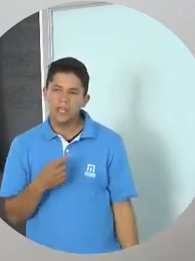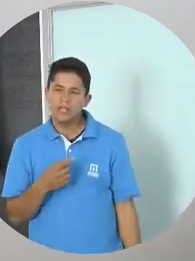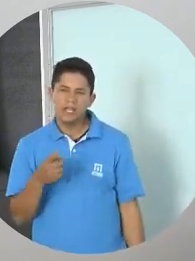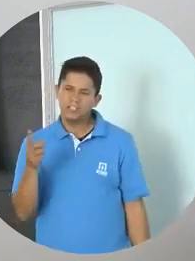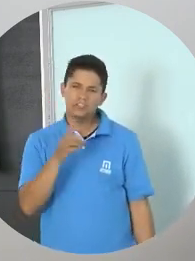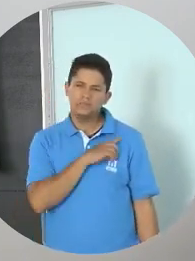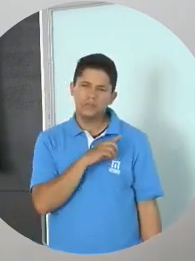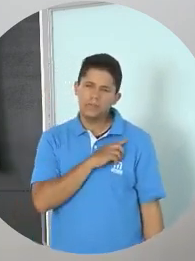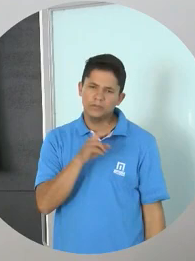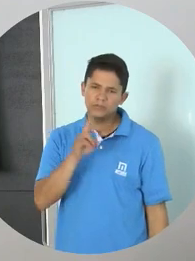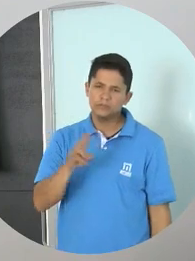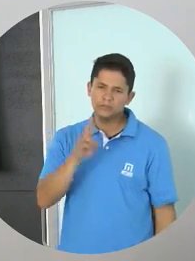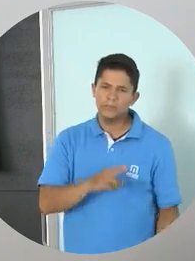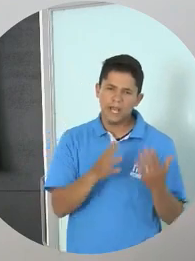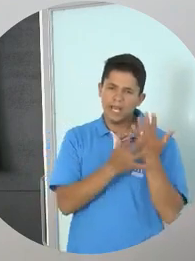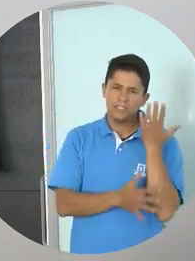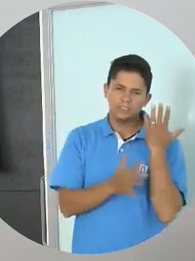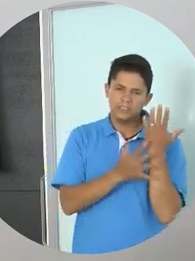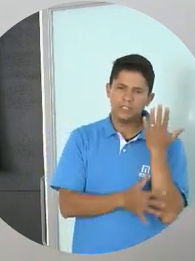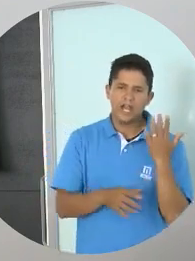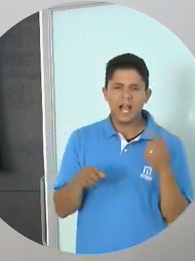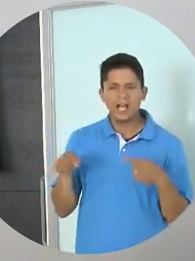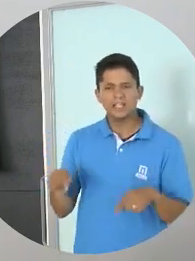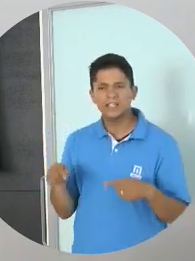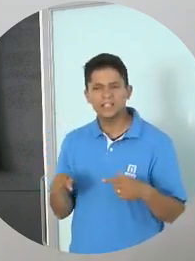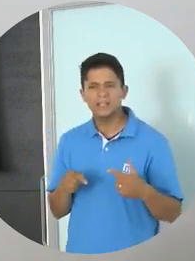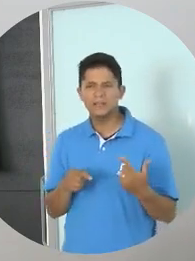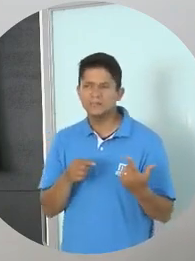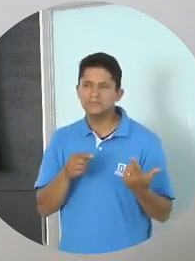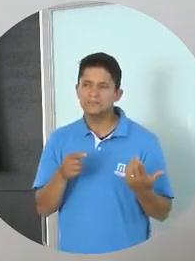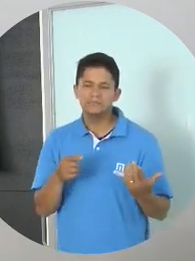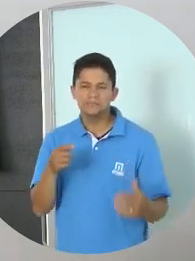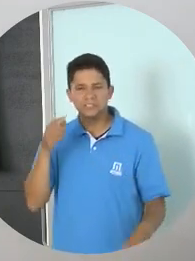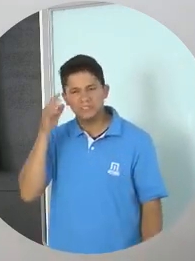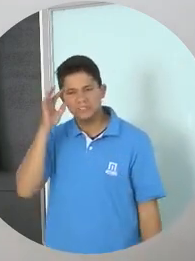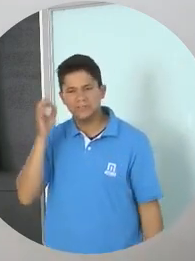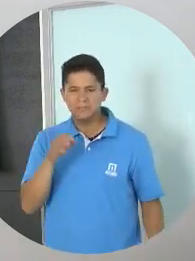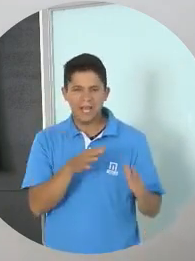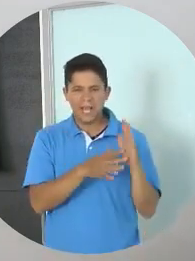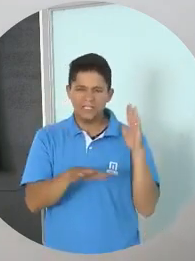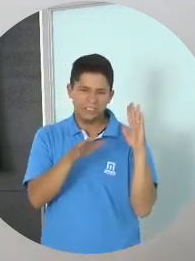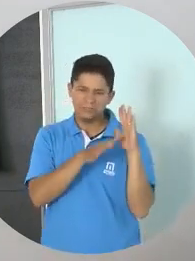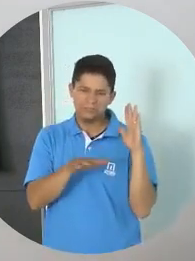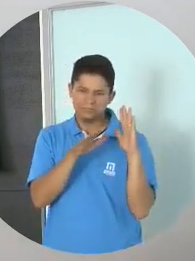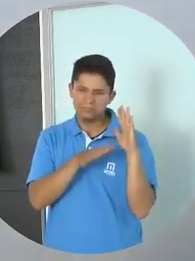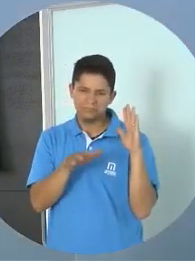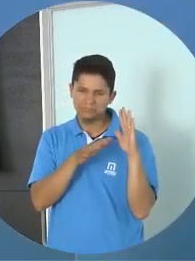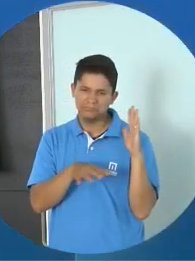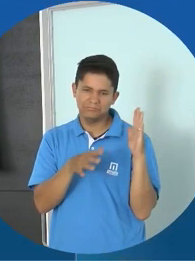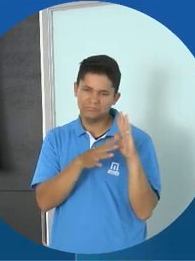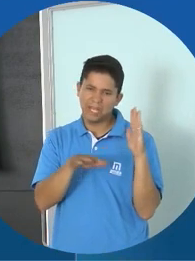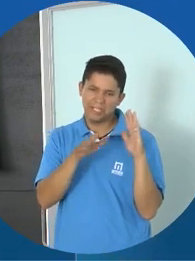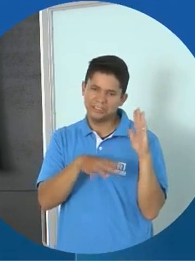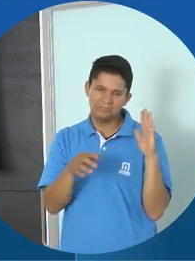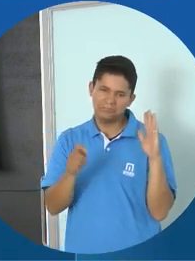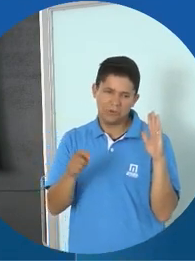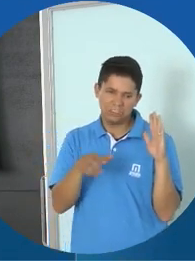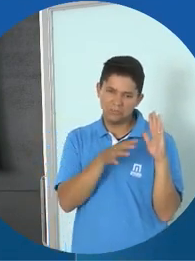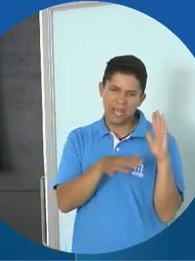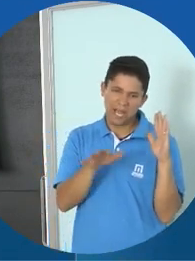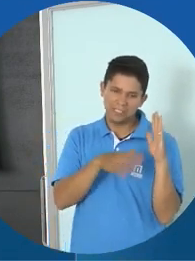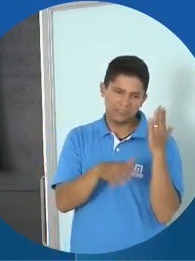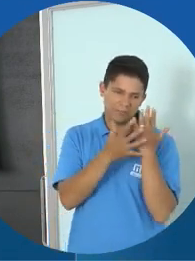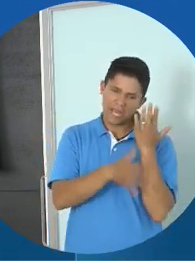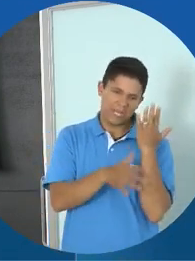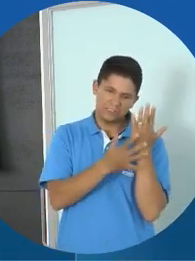ser injetada cauda, que não teria um controle. Então, a solução foi uma injeção de uma resina com densidade